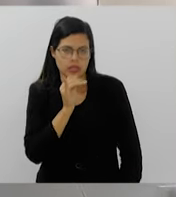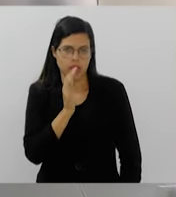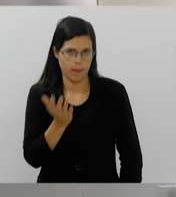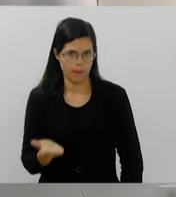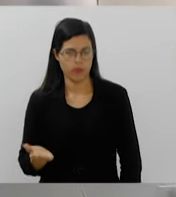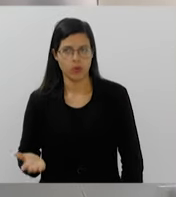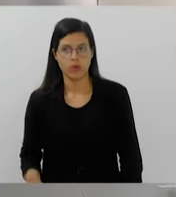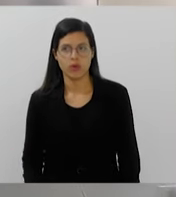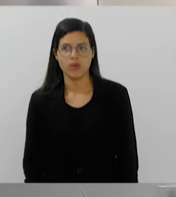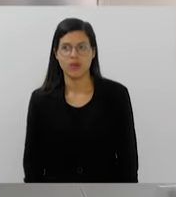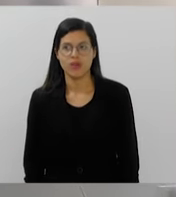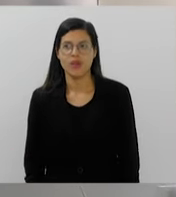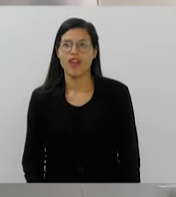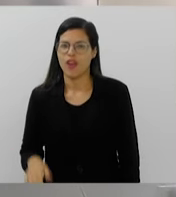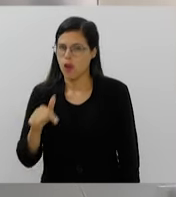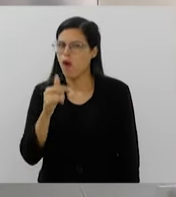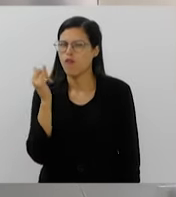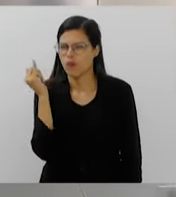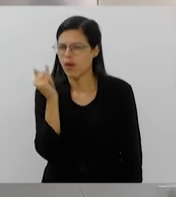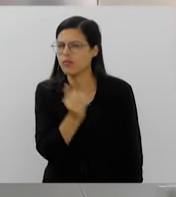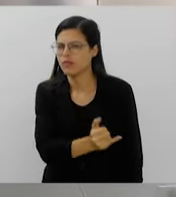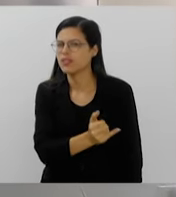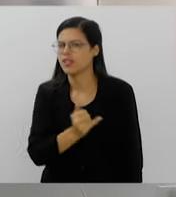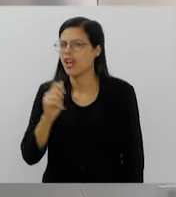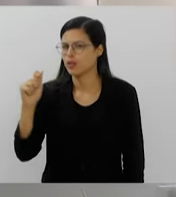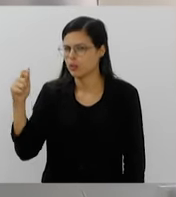essa associação que Vossa Excelência deseja contribuir. Não